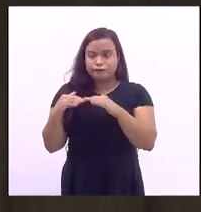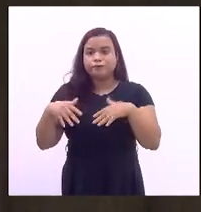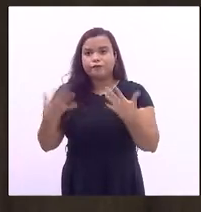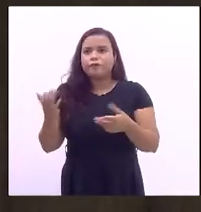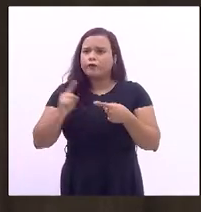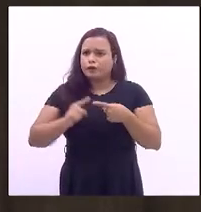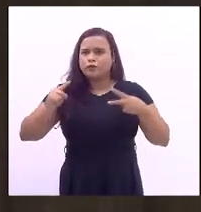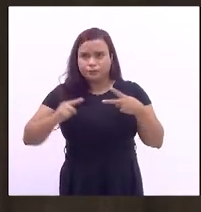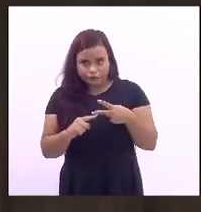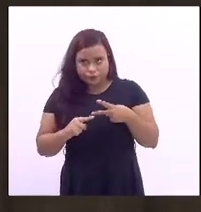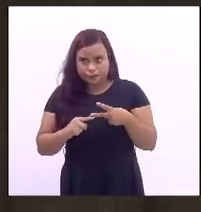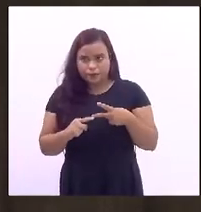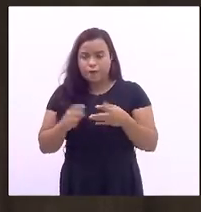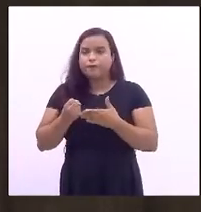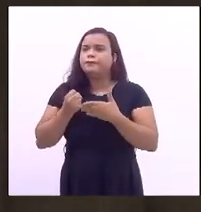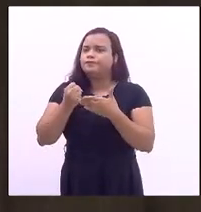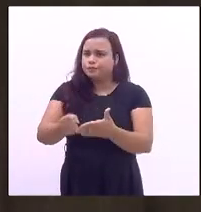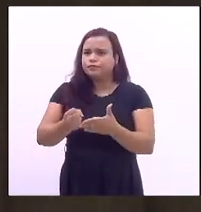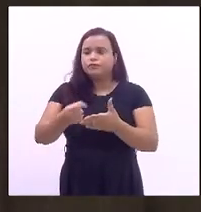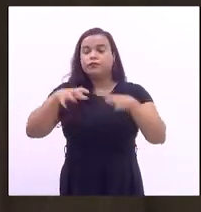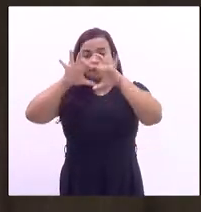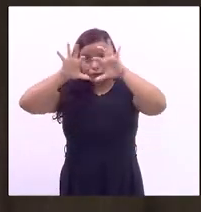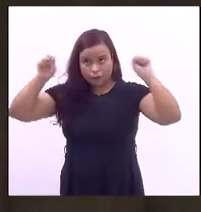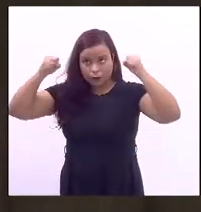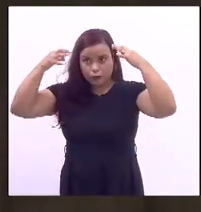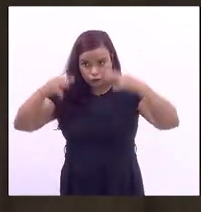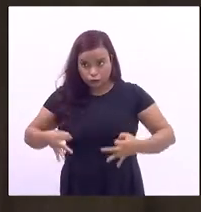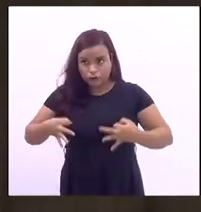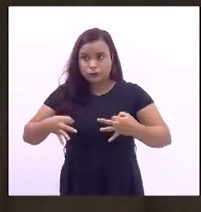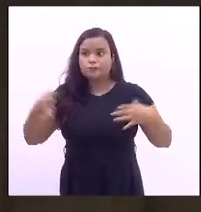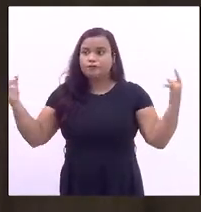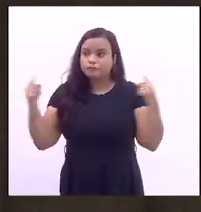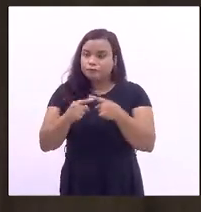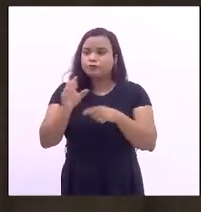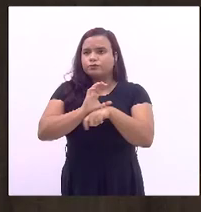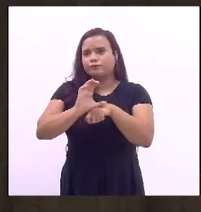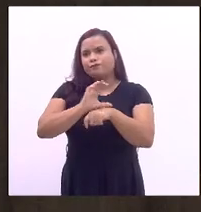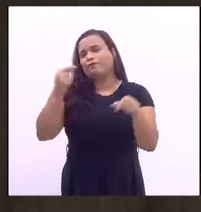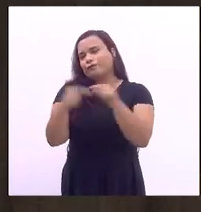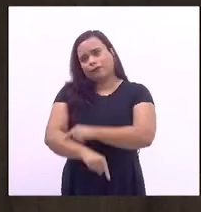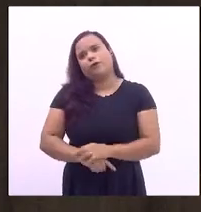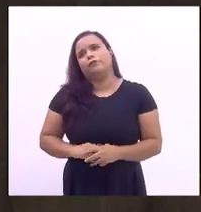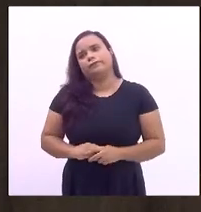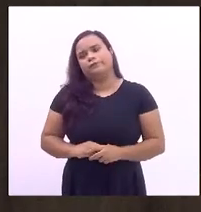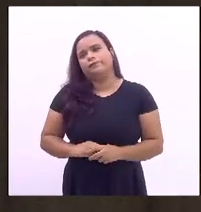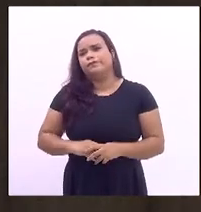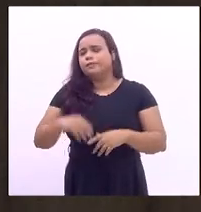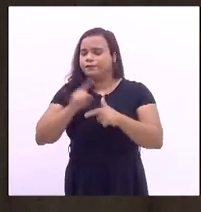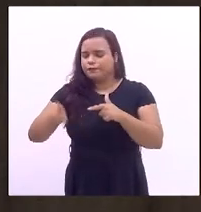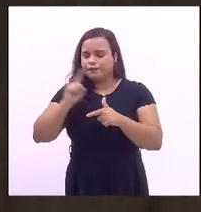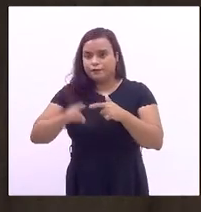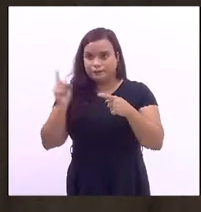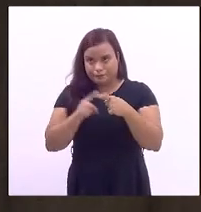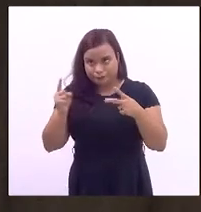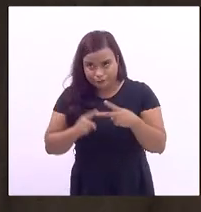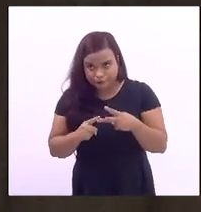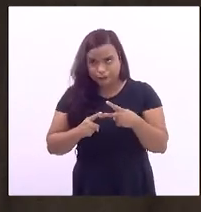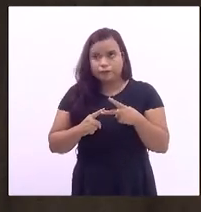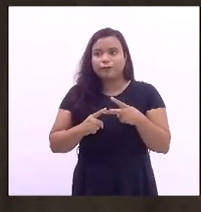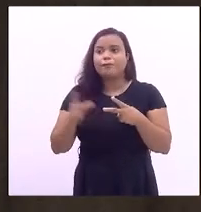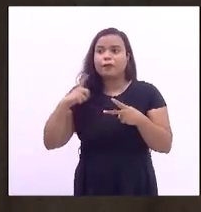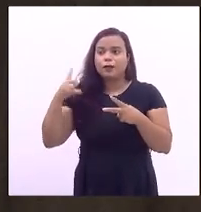é que levaram o Tribunal de Justiça declarar a inconstitucionalidade esses dois problemas o senhor tá